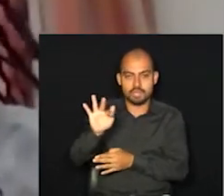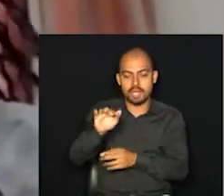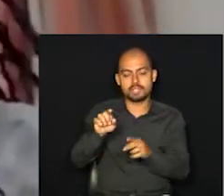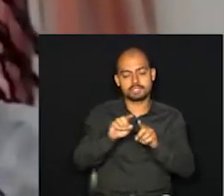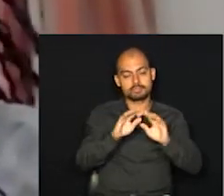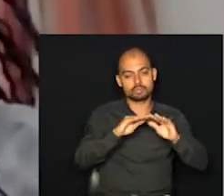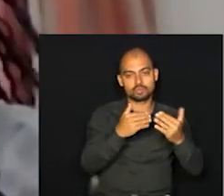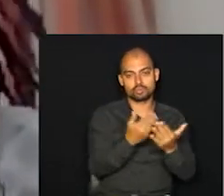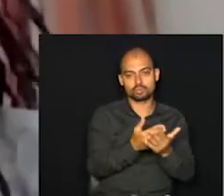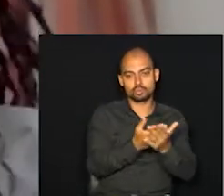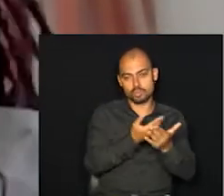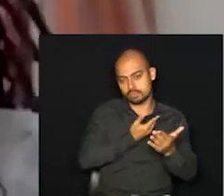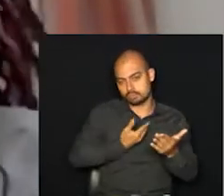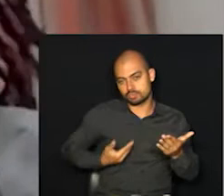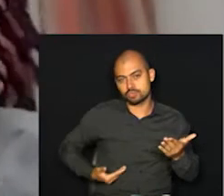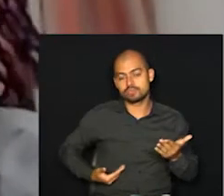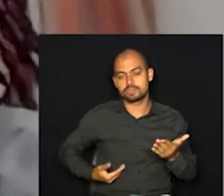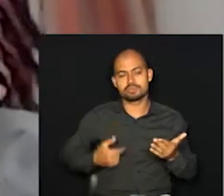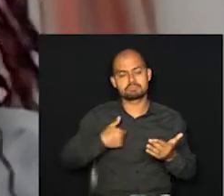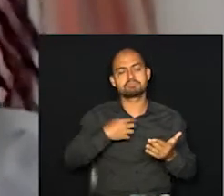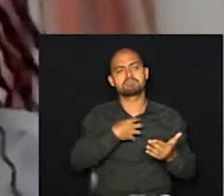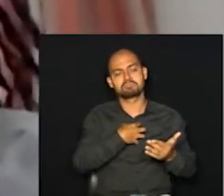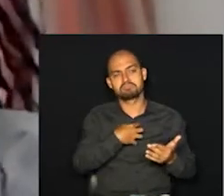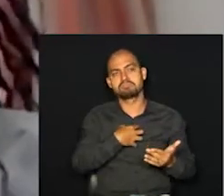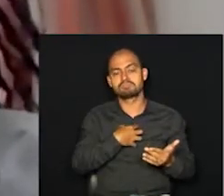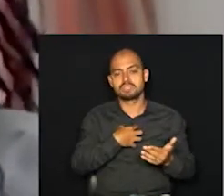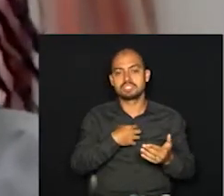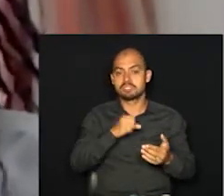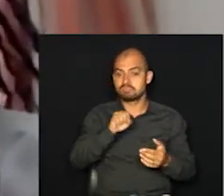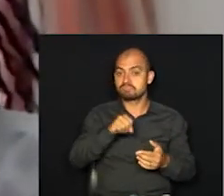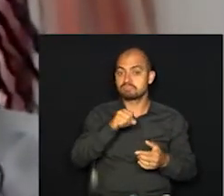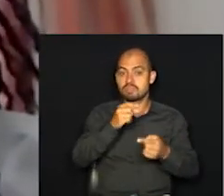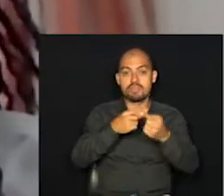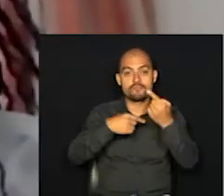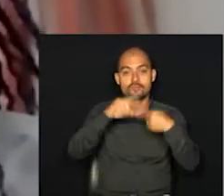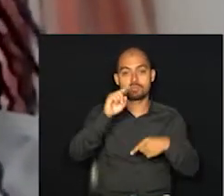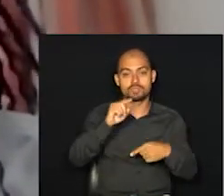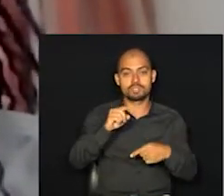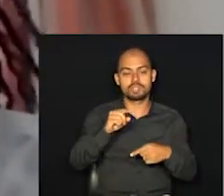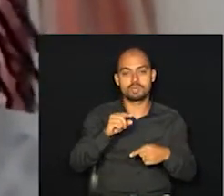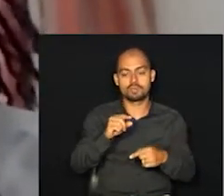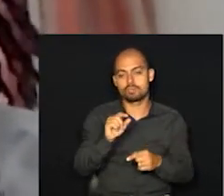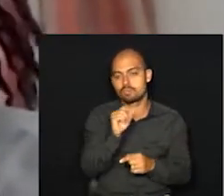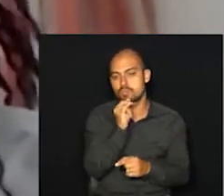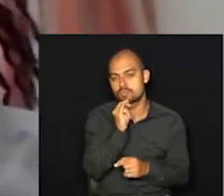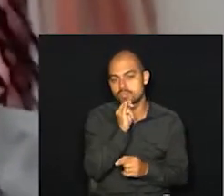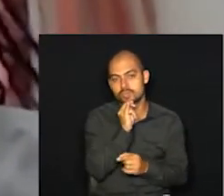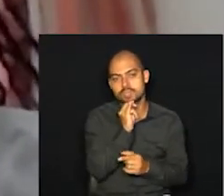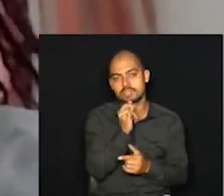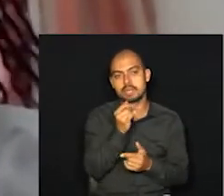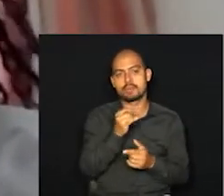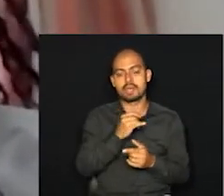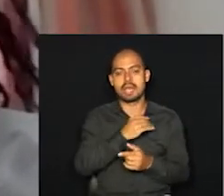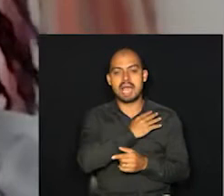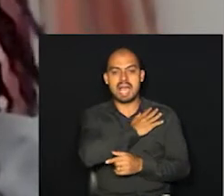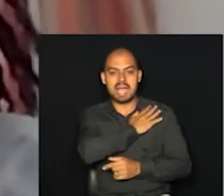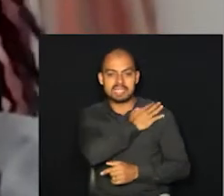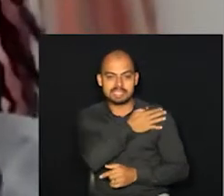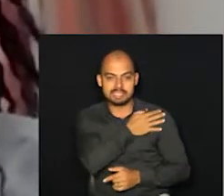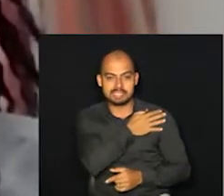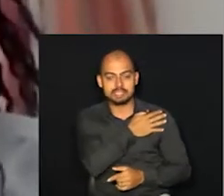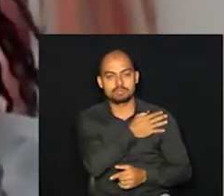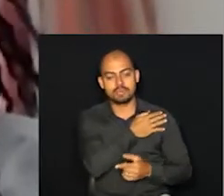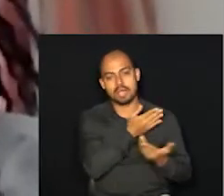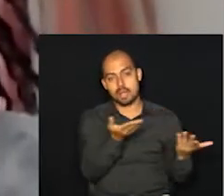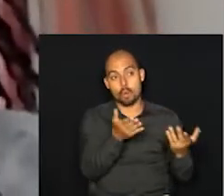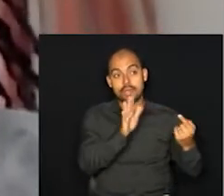públicas, eu sinto que tem uma evolução hoje, que a questão do racismo está bem mais evidente